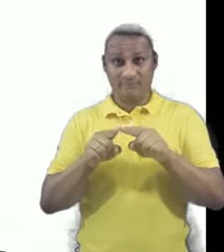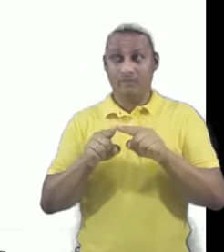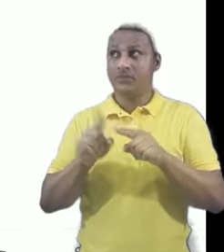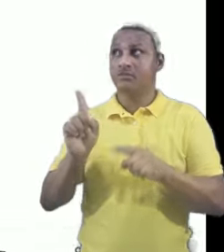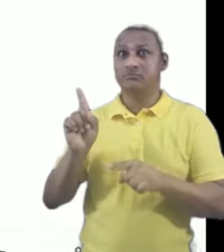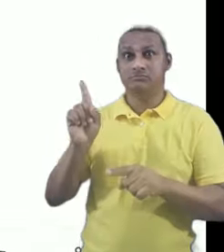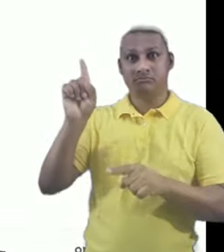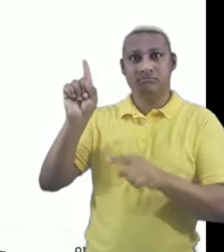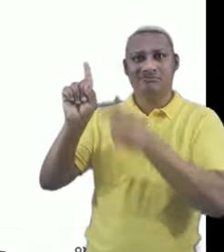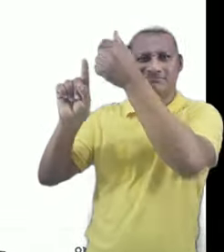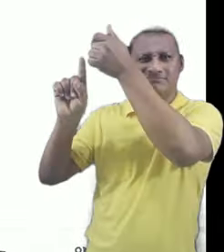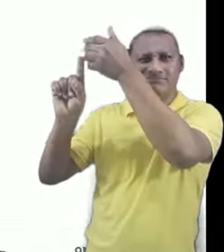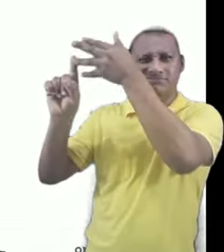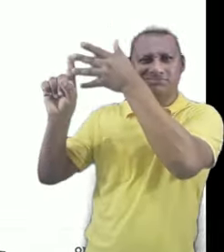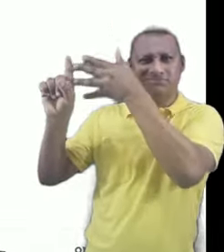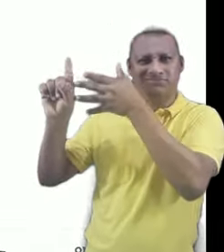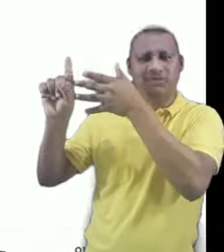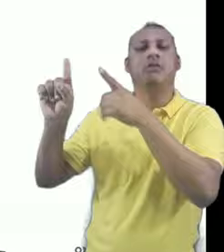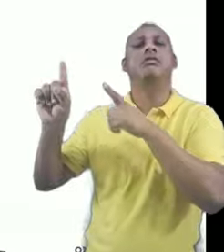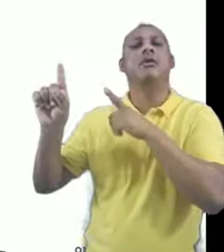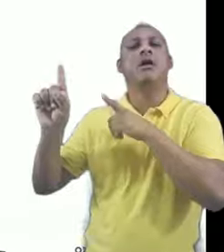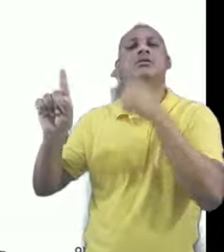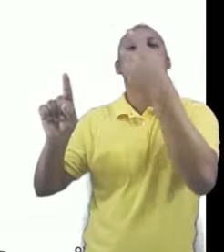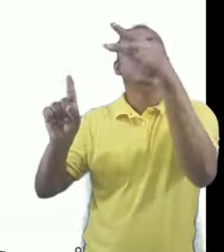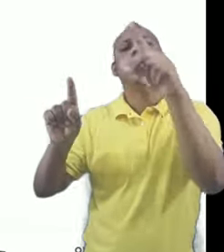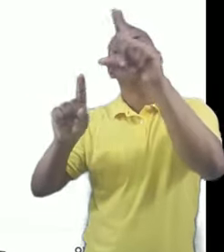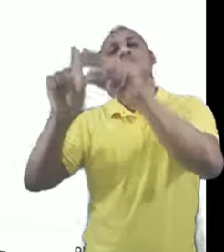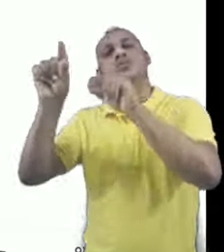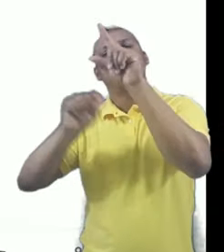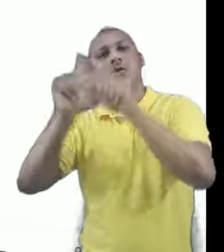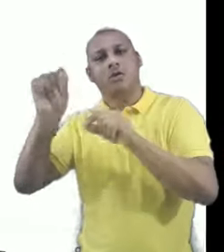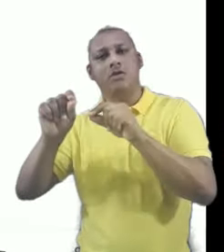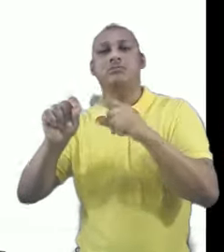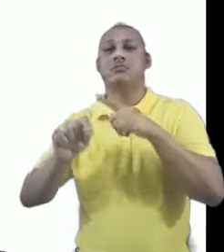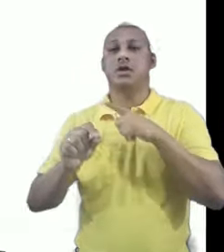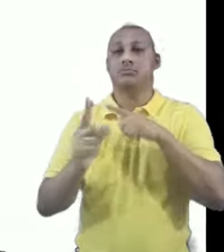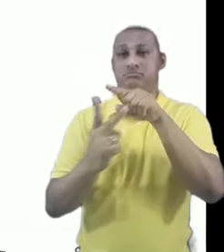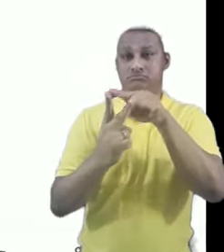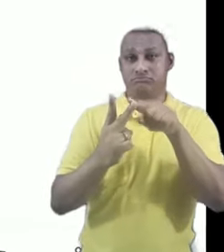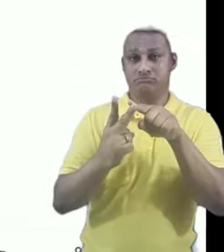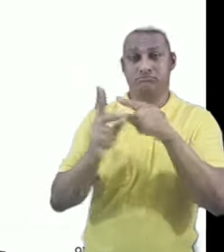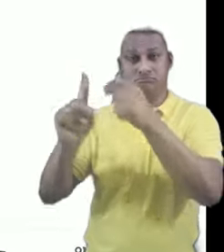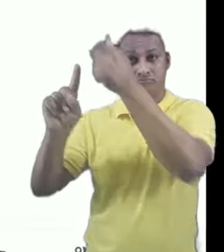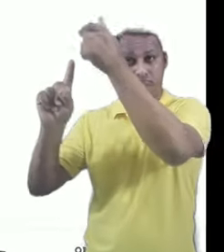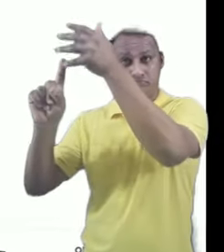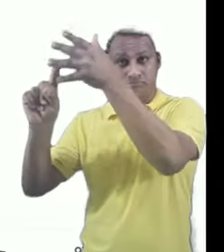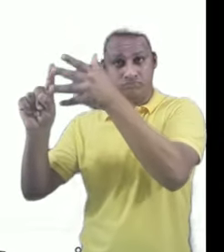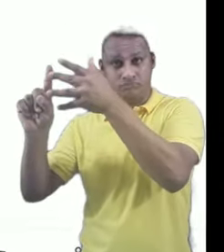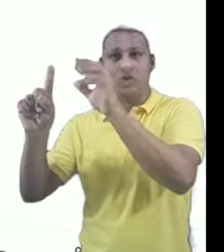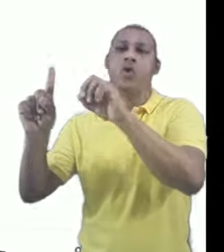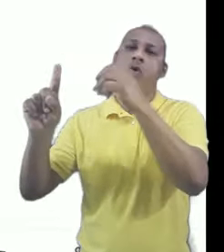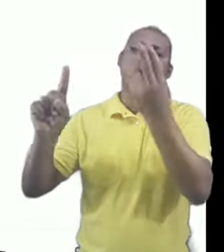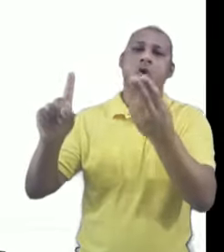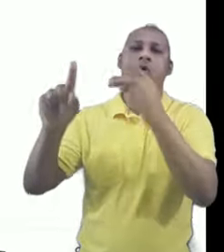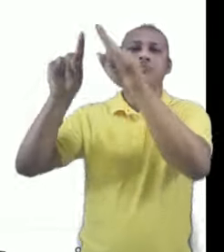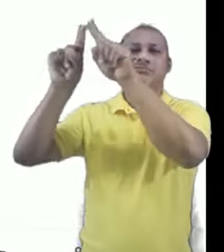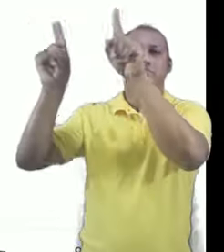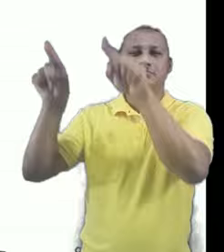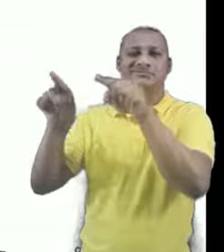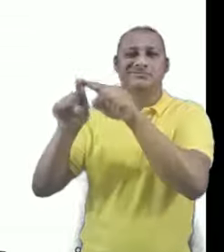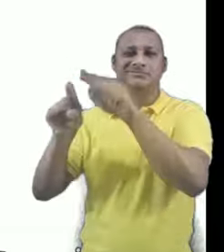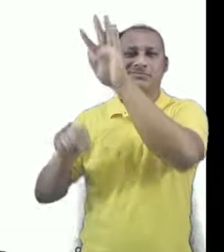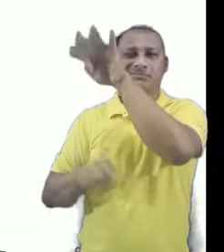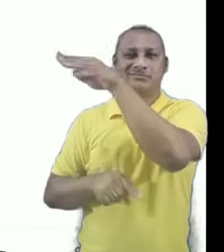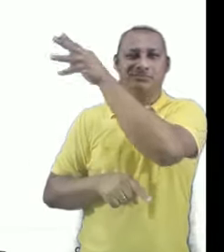Clicando no canto superior direito da tela, você pode escolher o modo de visualização dos arquivos do Drive que for melhor para você, a